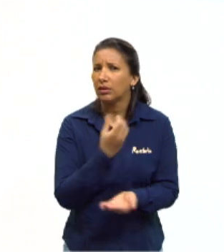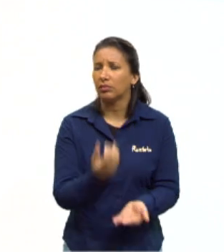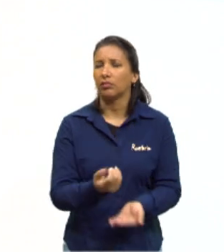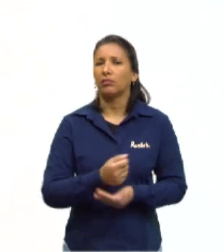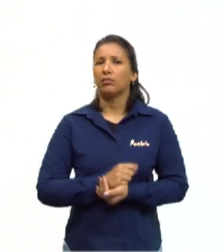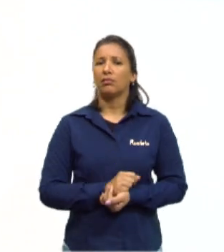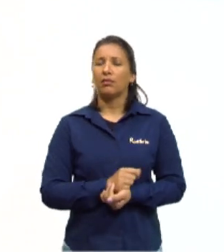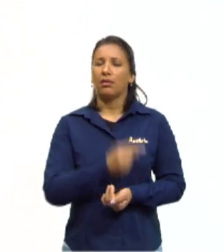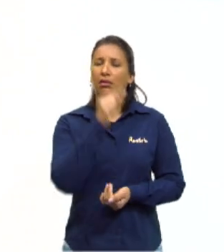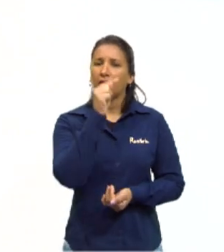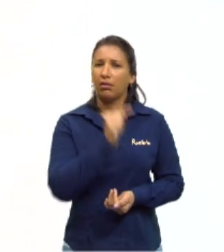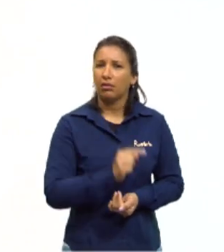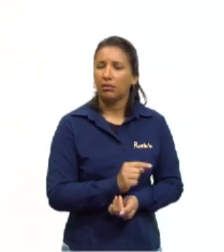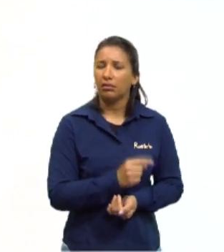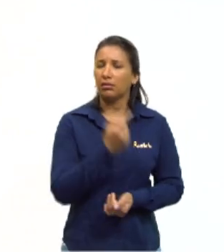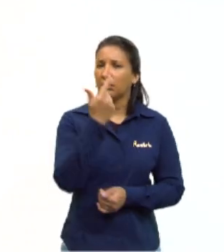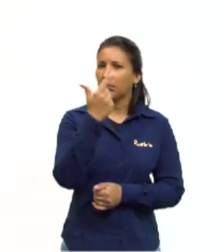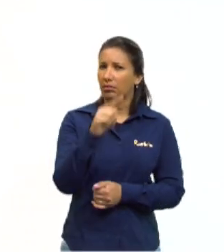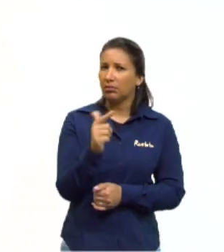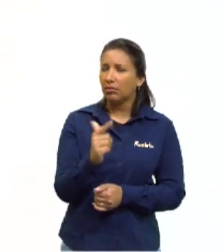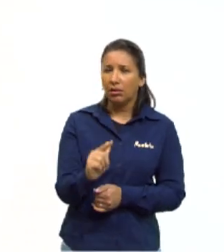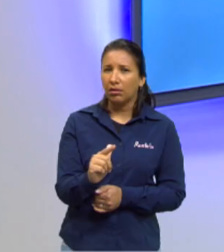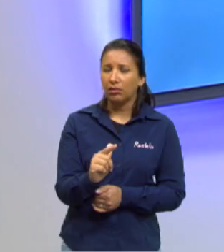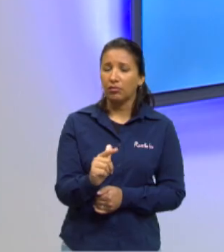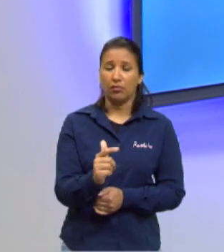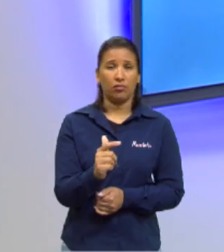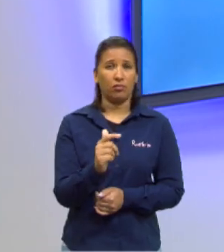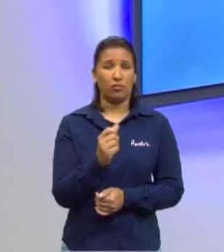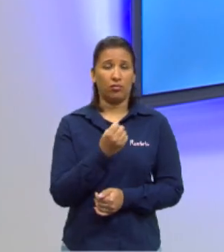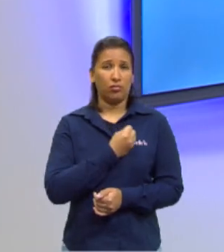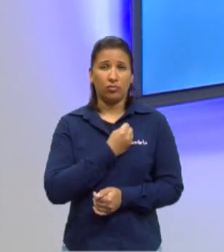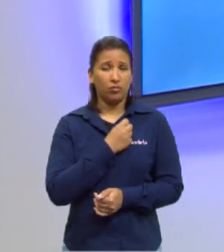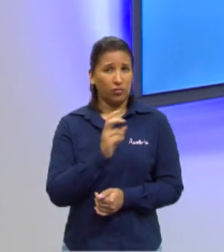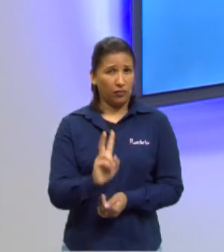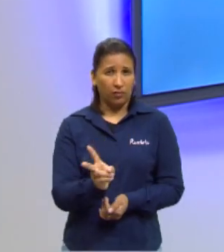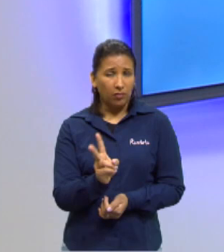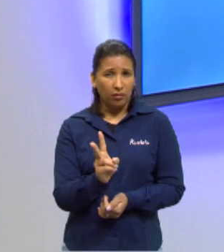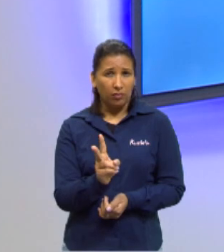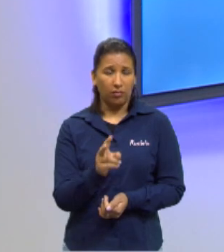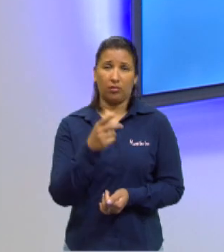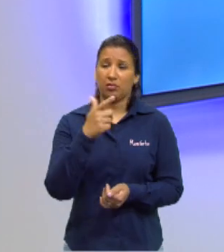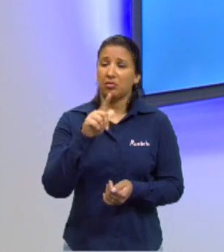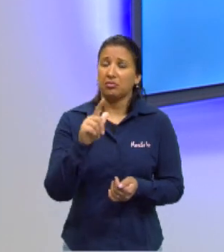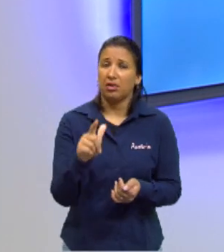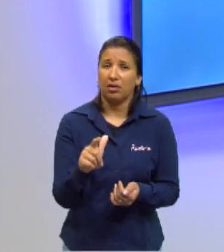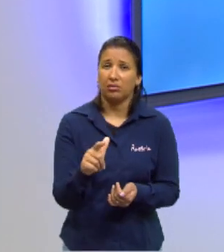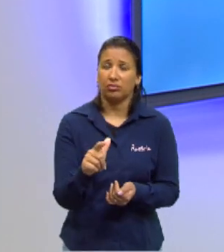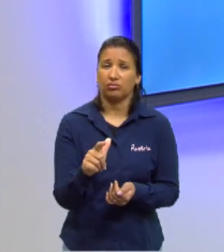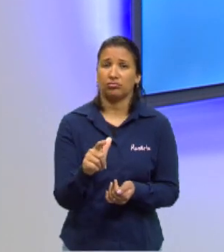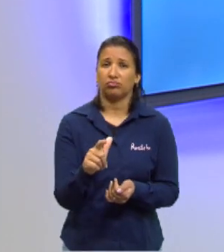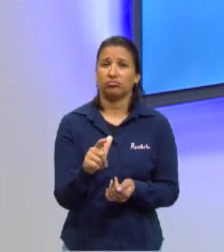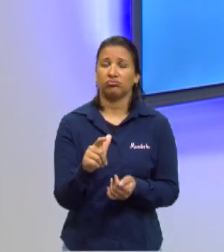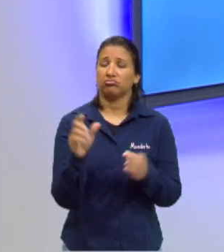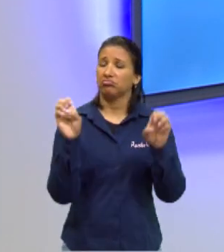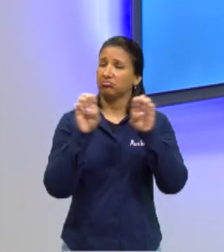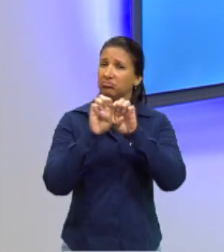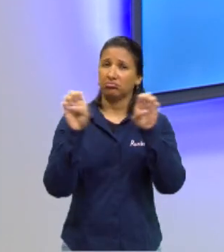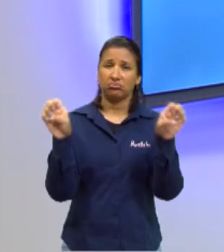aqui eu não tenho o valor, né? Eu não tenho sequer a